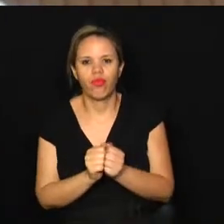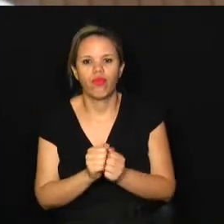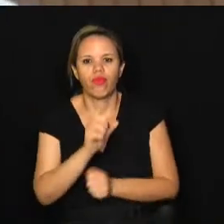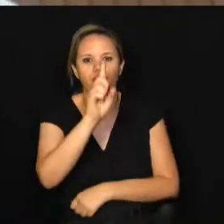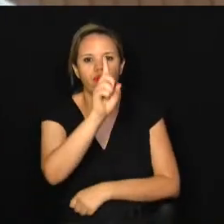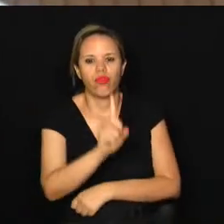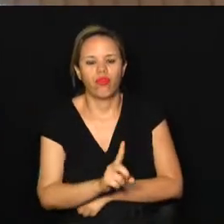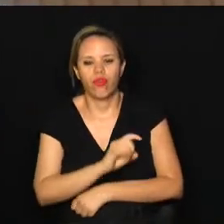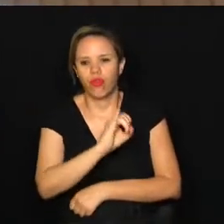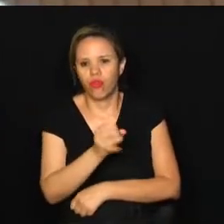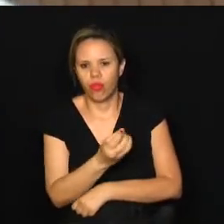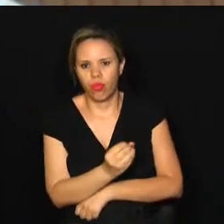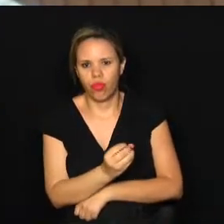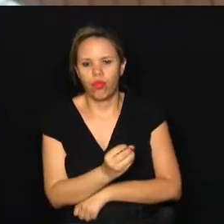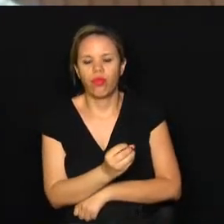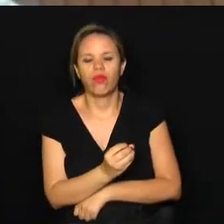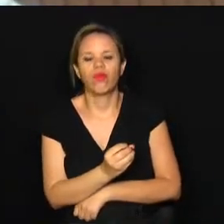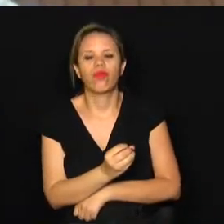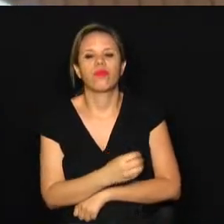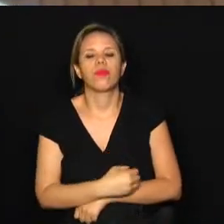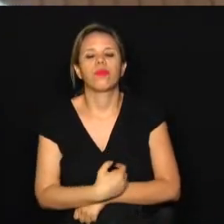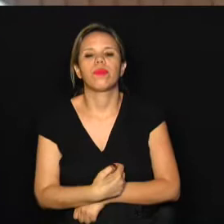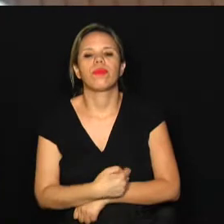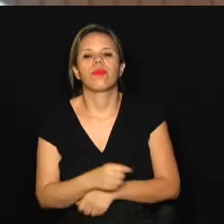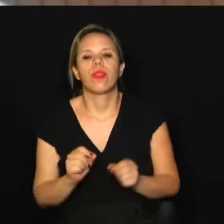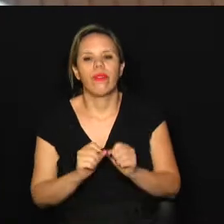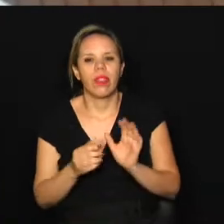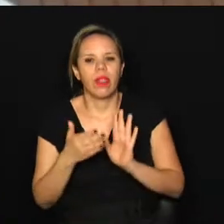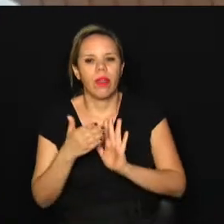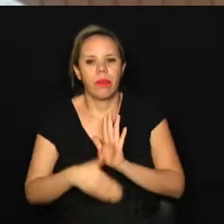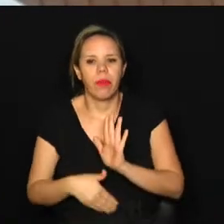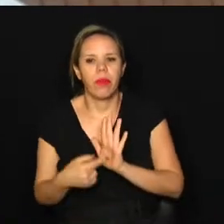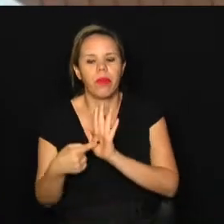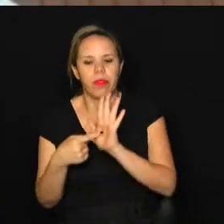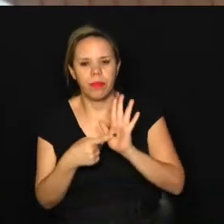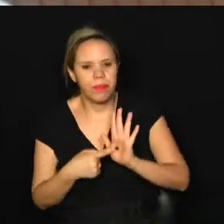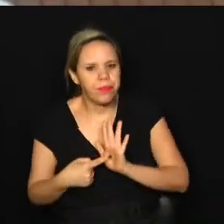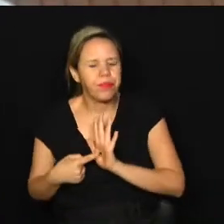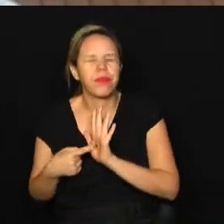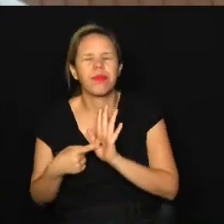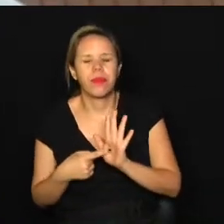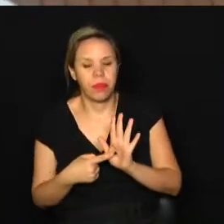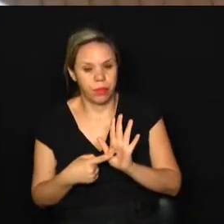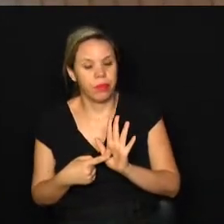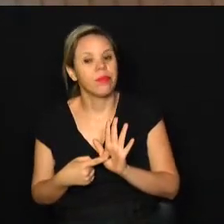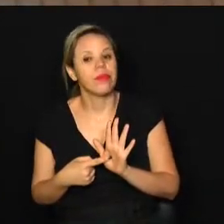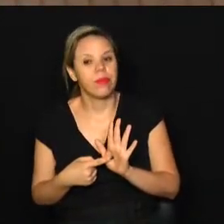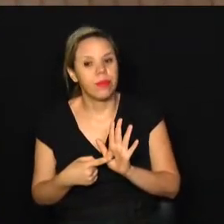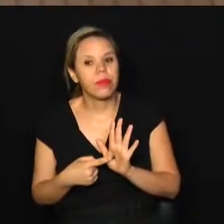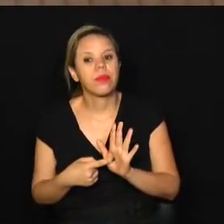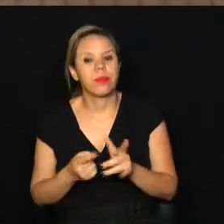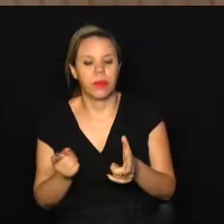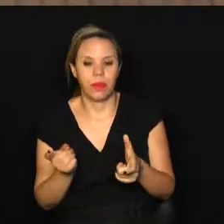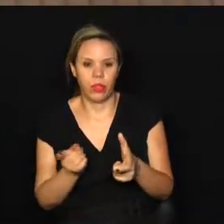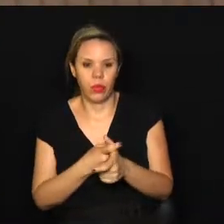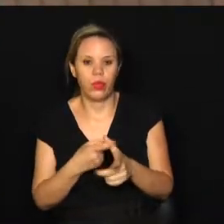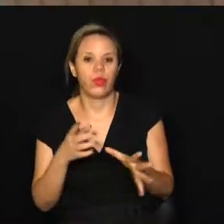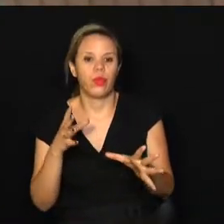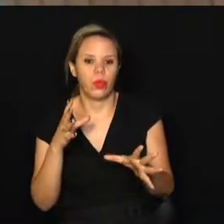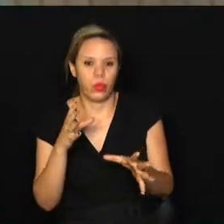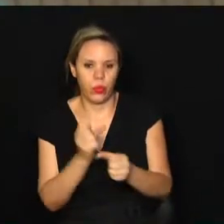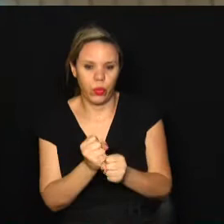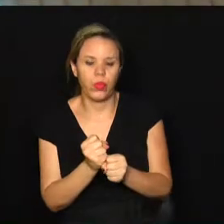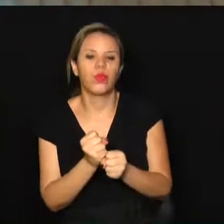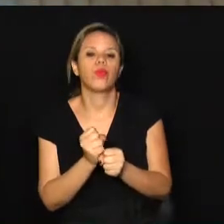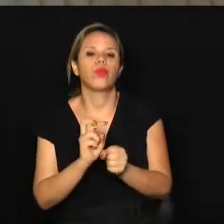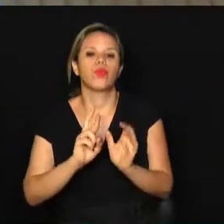Carlos Ribeiro, fazer as devidas demonstração das receitas, despesas,